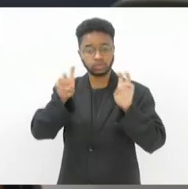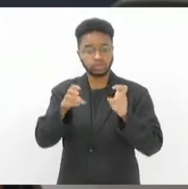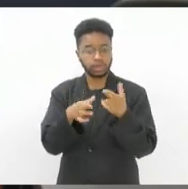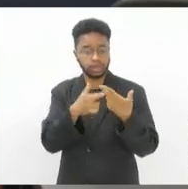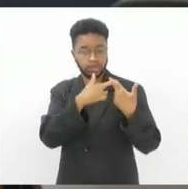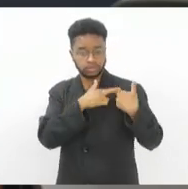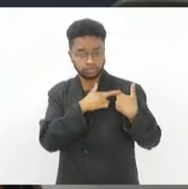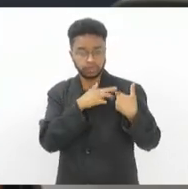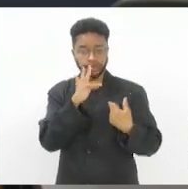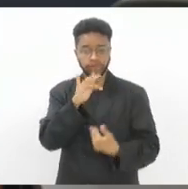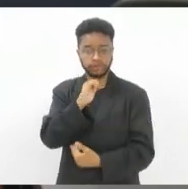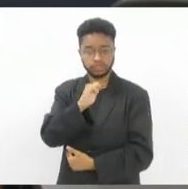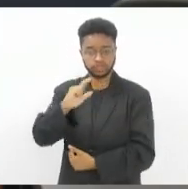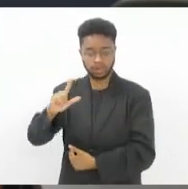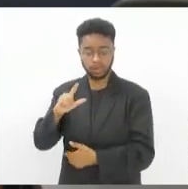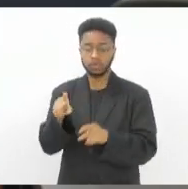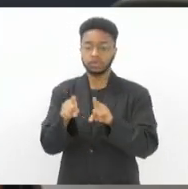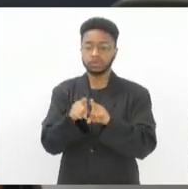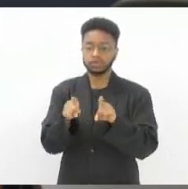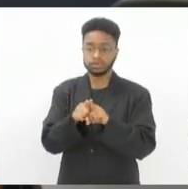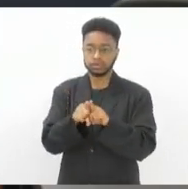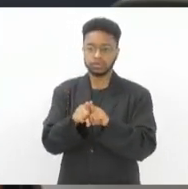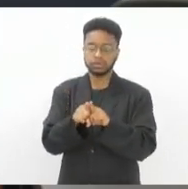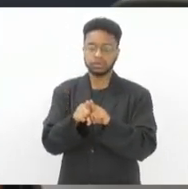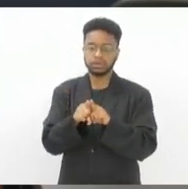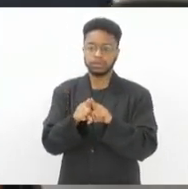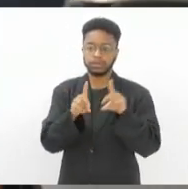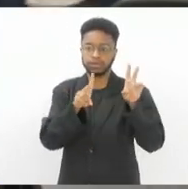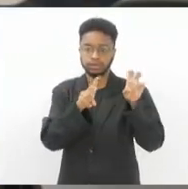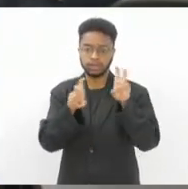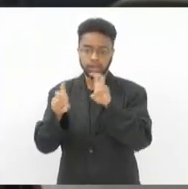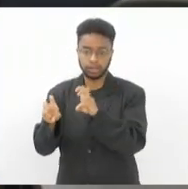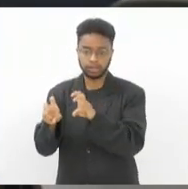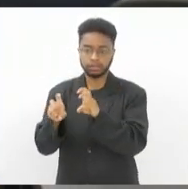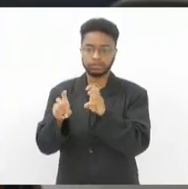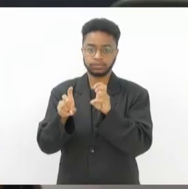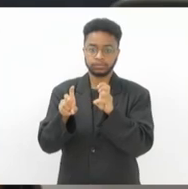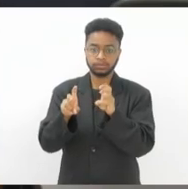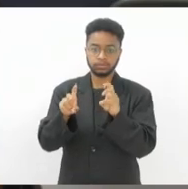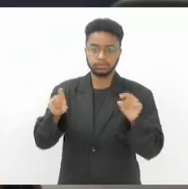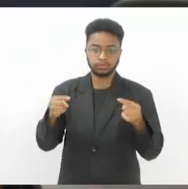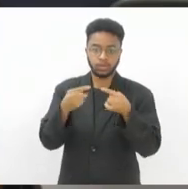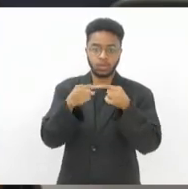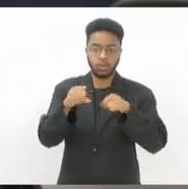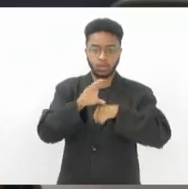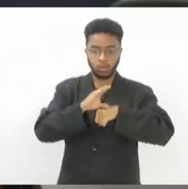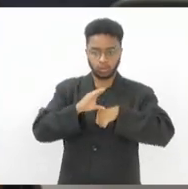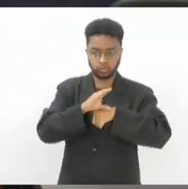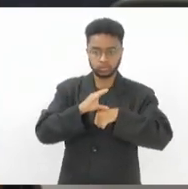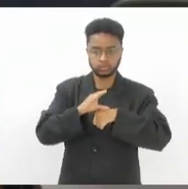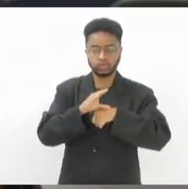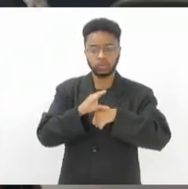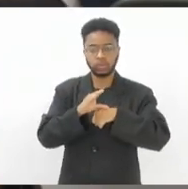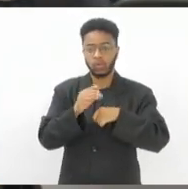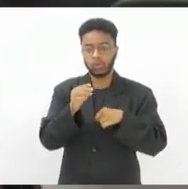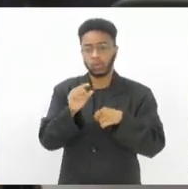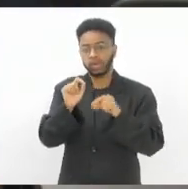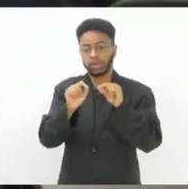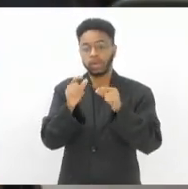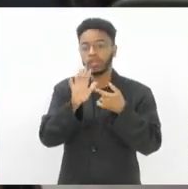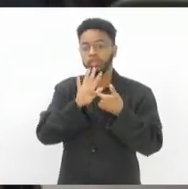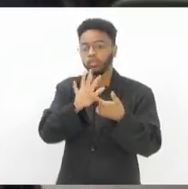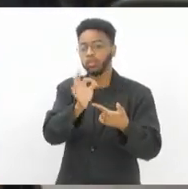fiscal e as disposições transitórias da Constituição, isto é, não trazem os